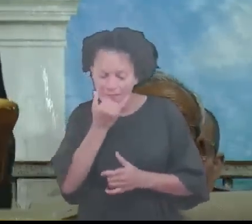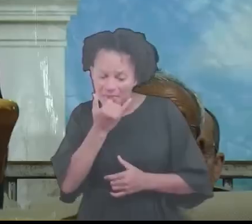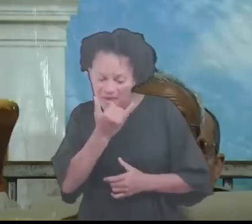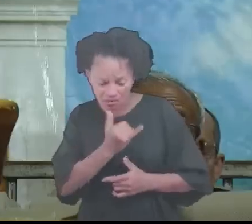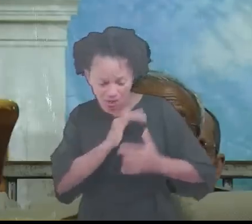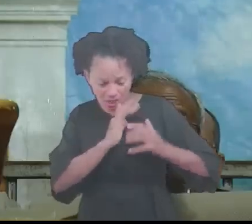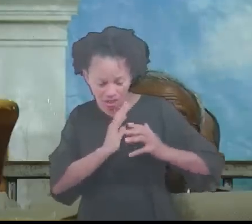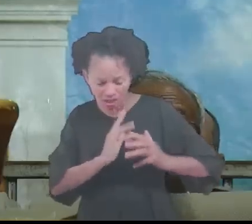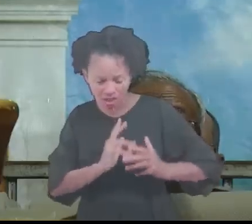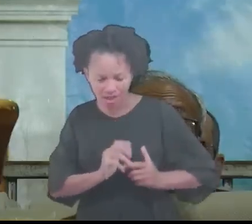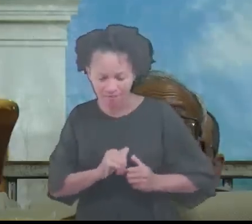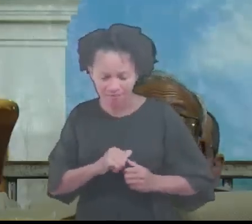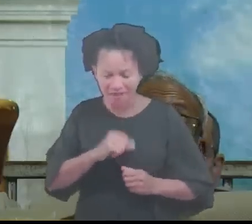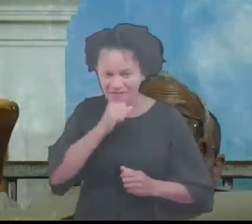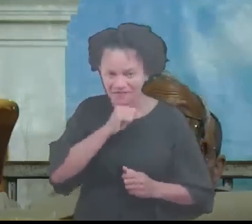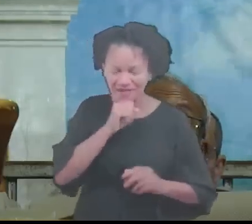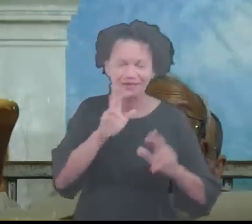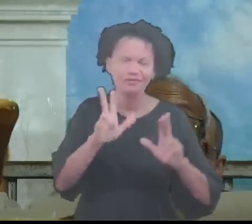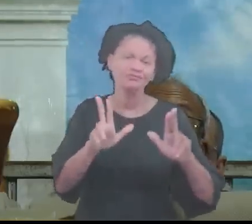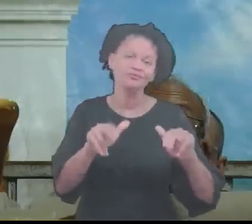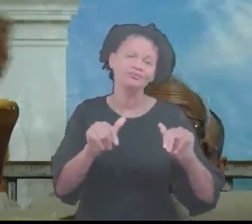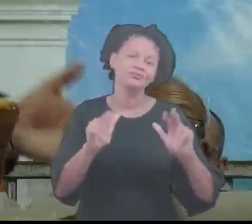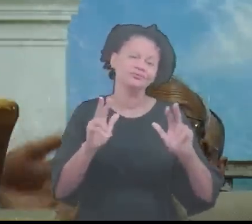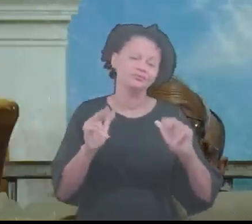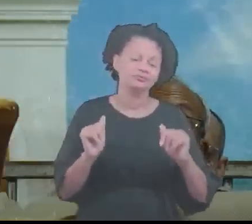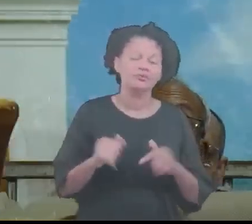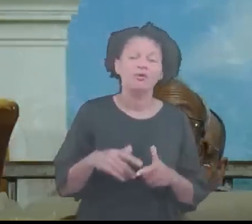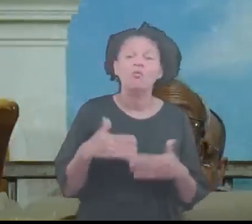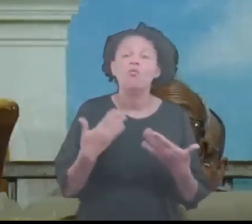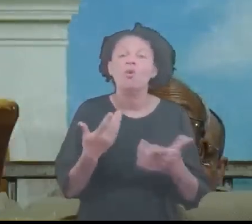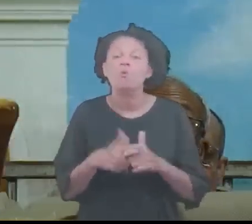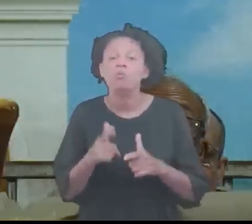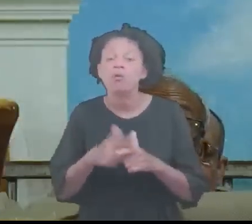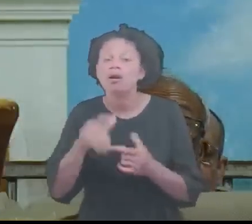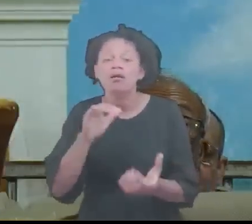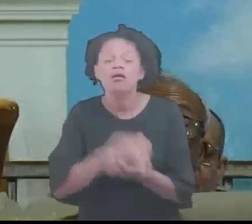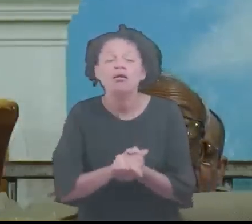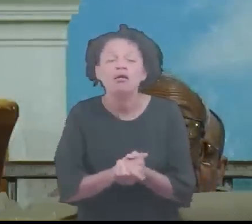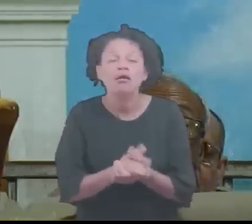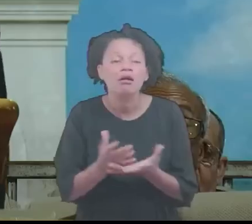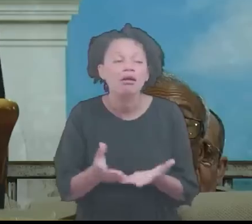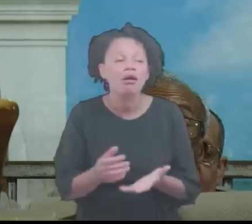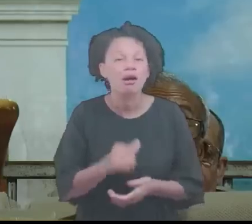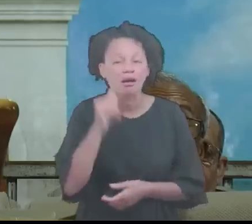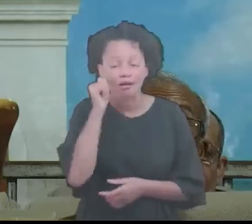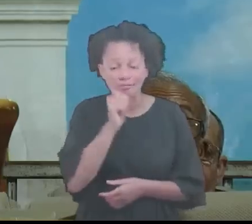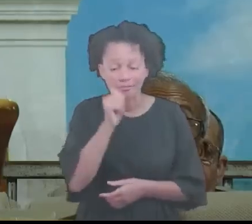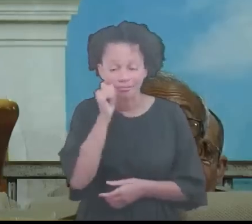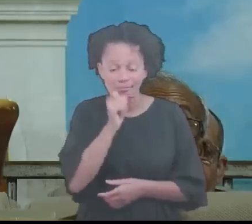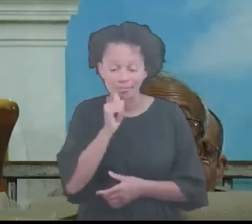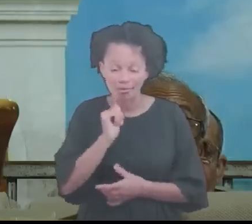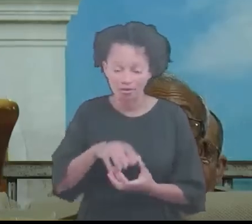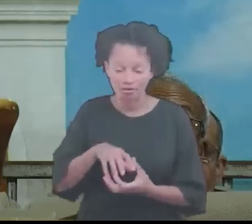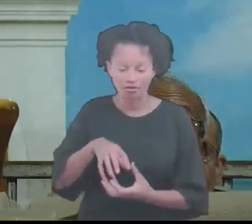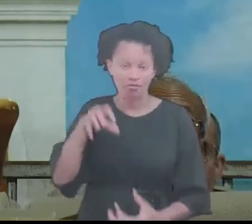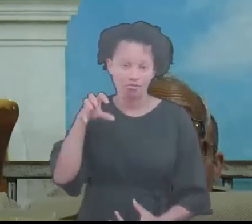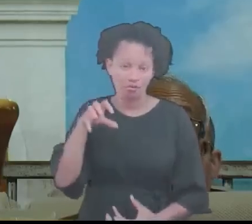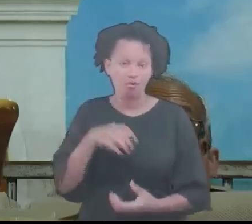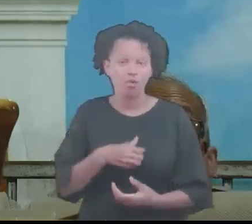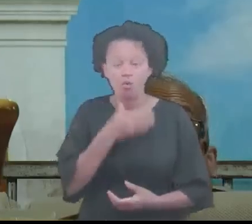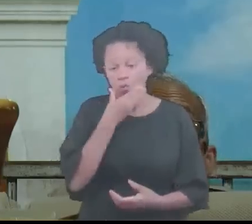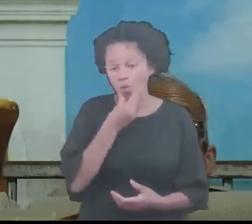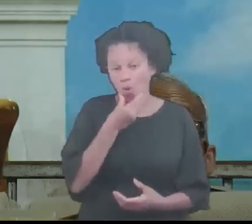deixa ela ficar velha. Qual é o problema dos casamentos? É que a mulher ficou velha. É que o marido